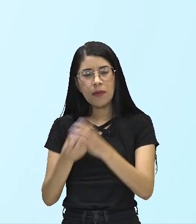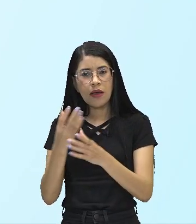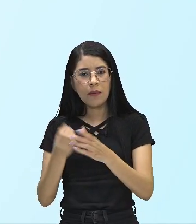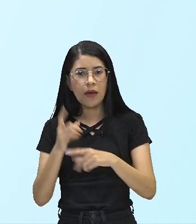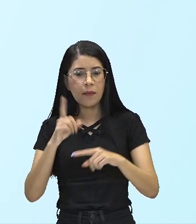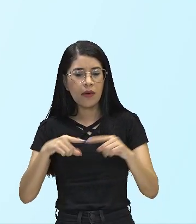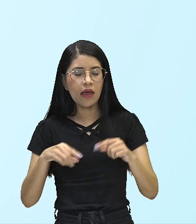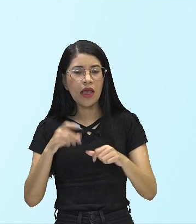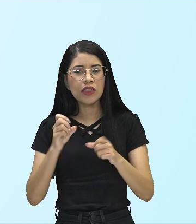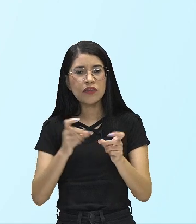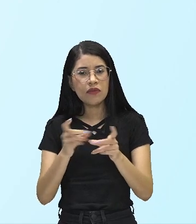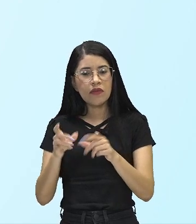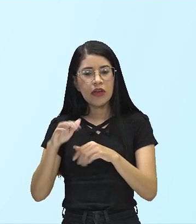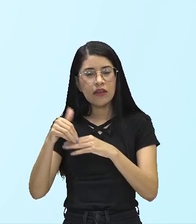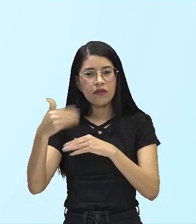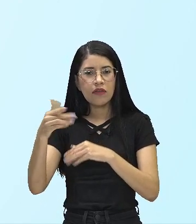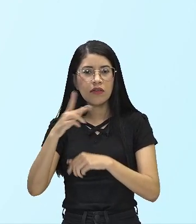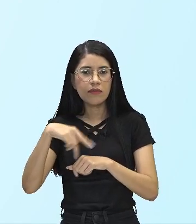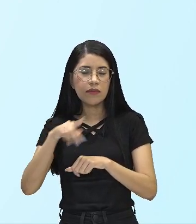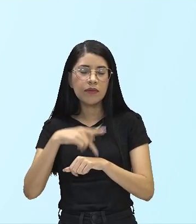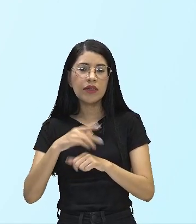plantado ali um único item, isso acaba